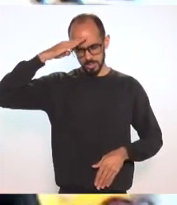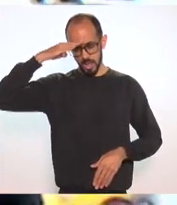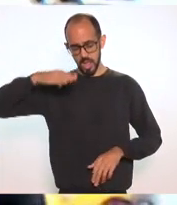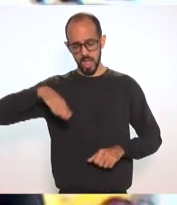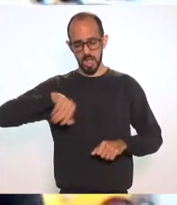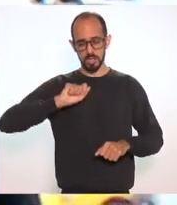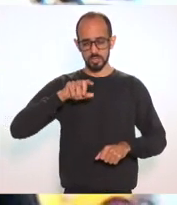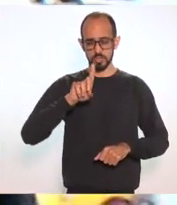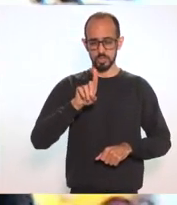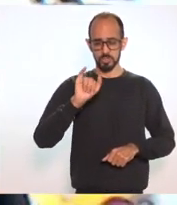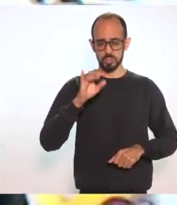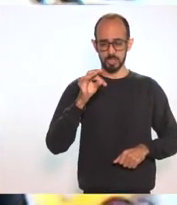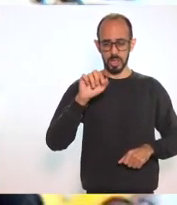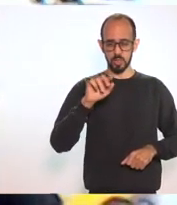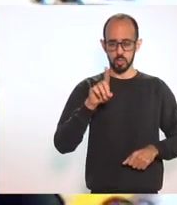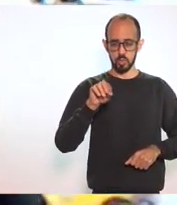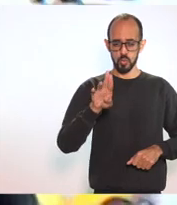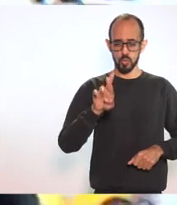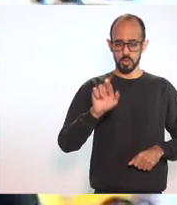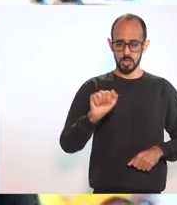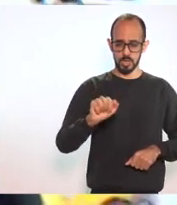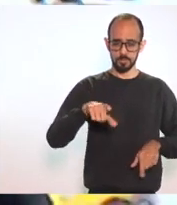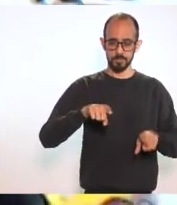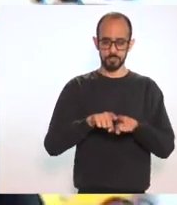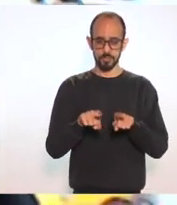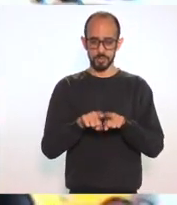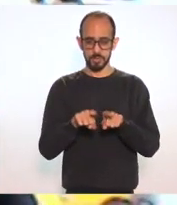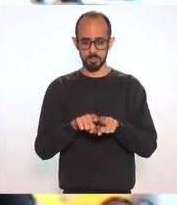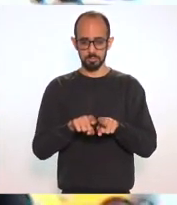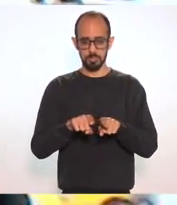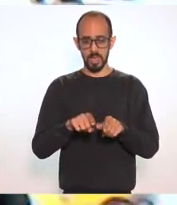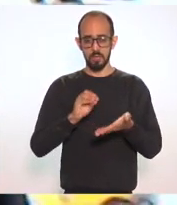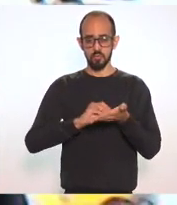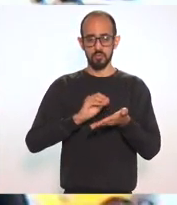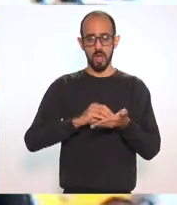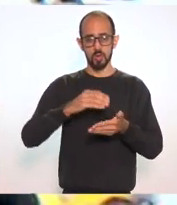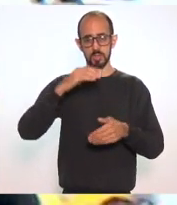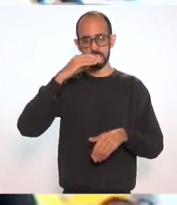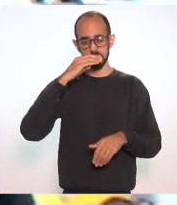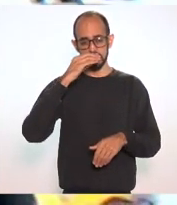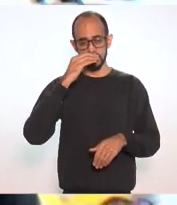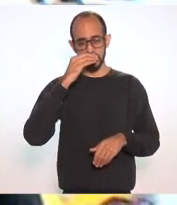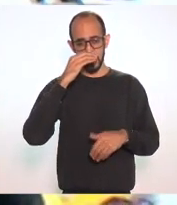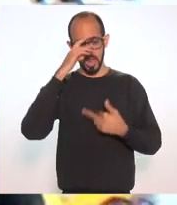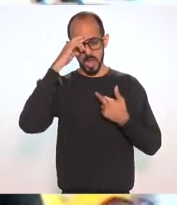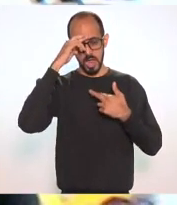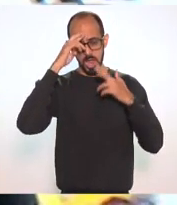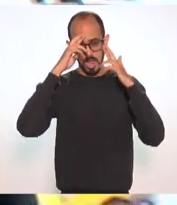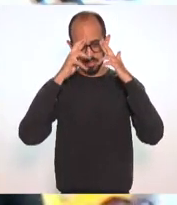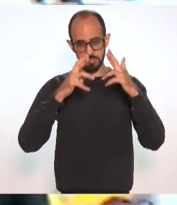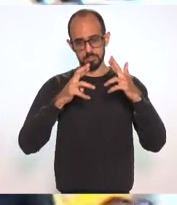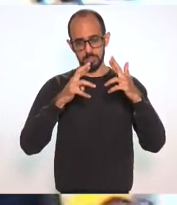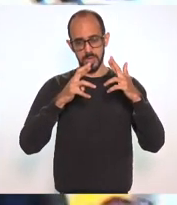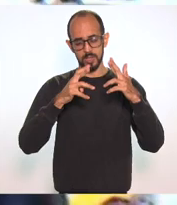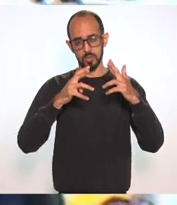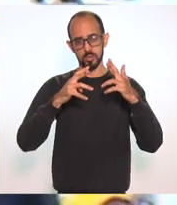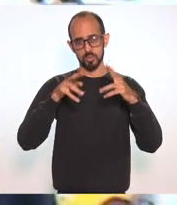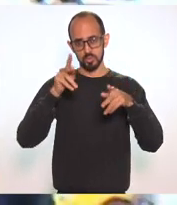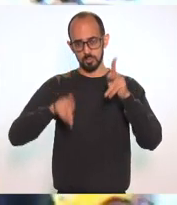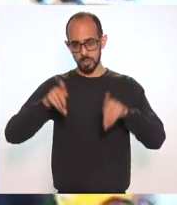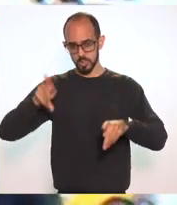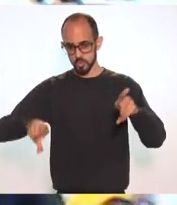diferentes processos que levaram ao desrespeito aos direitos humanos de gerações, né, de pessoas